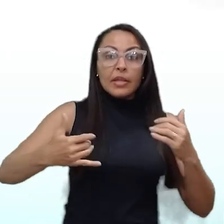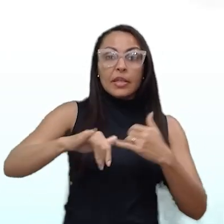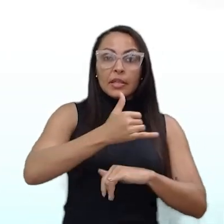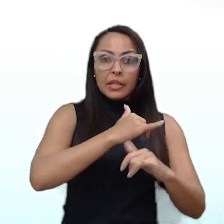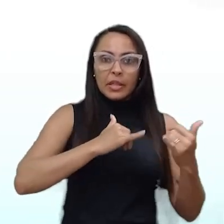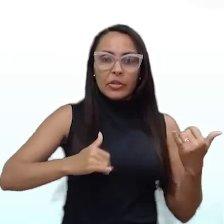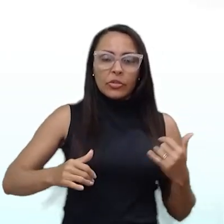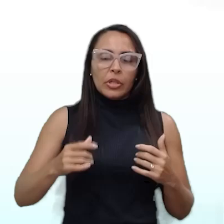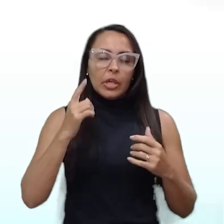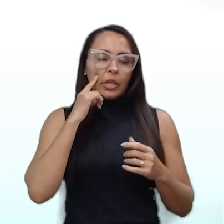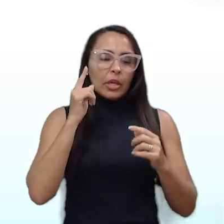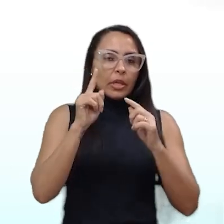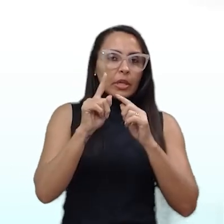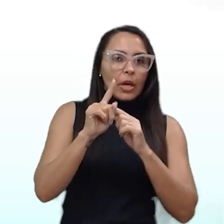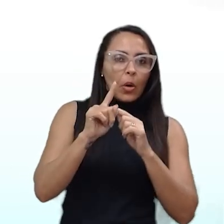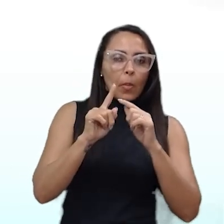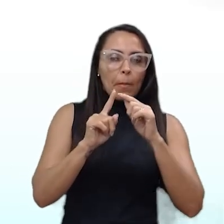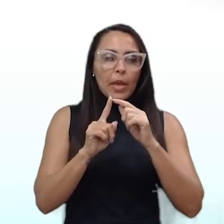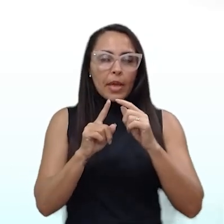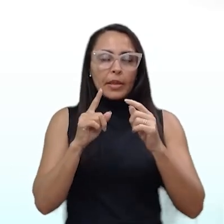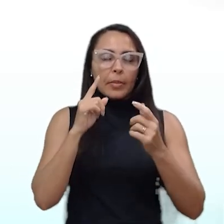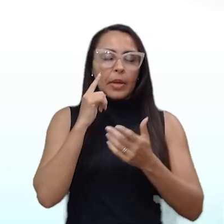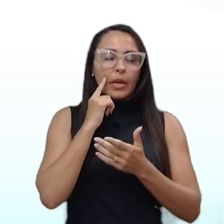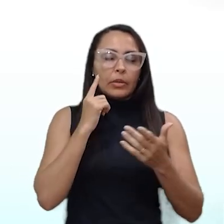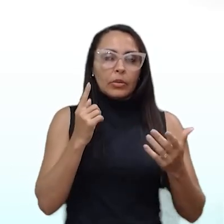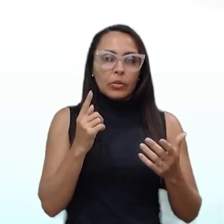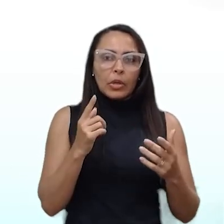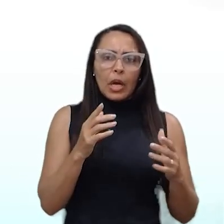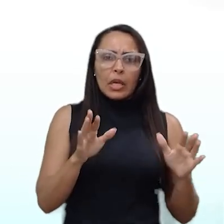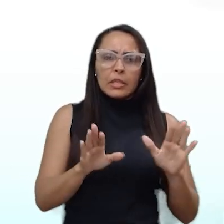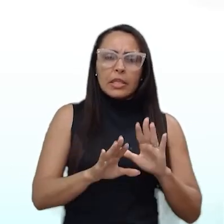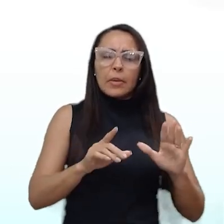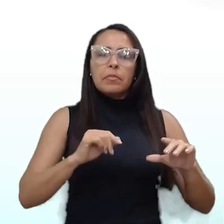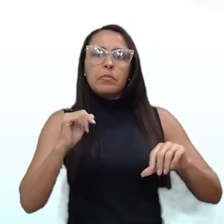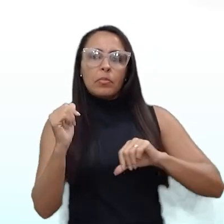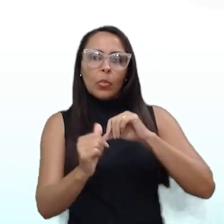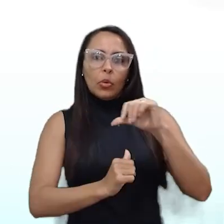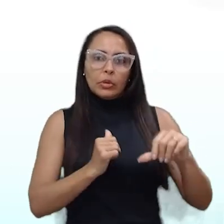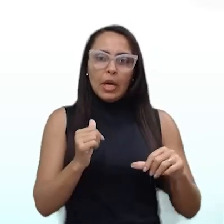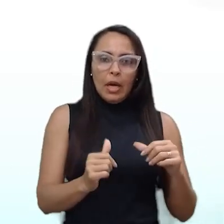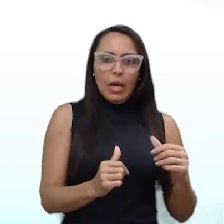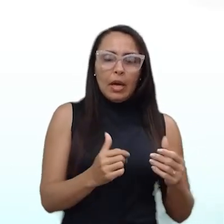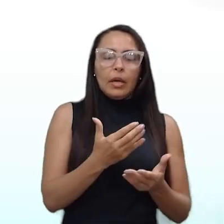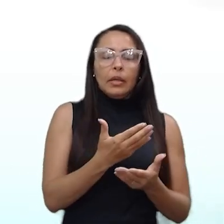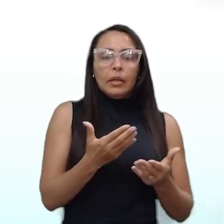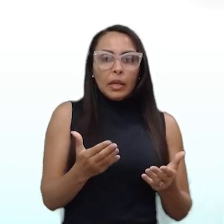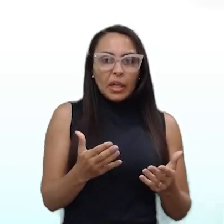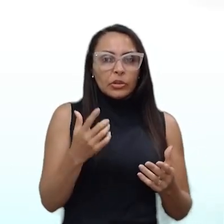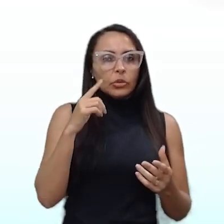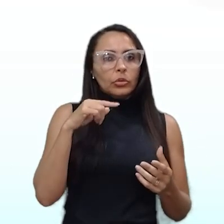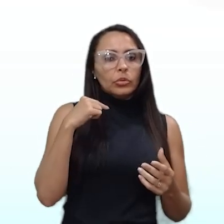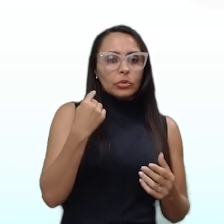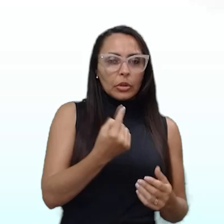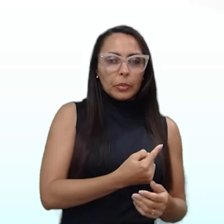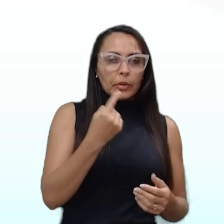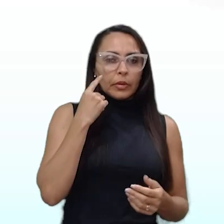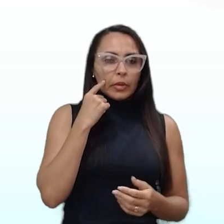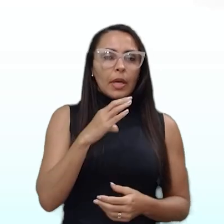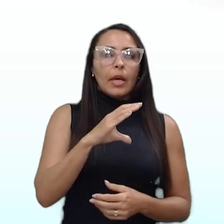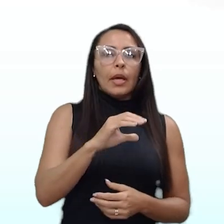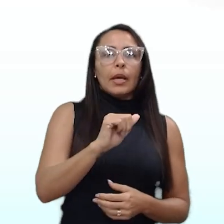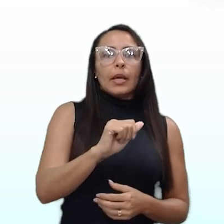que aumenta a temperatura dos corpos sem alterar o seu estado físico, nós chamaremos de